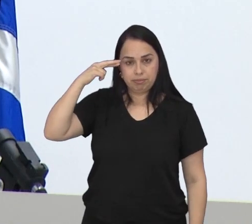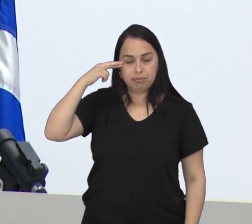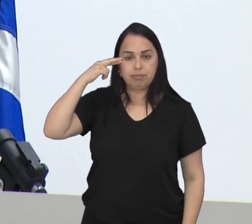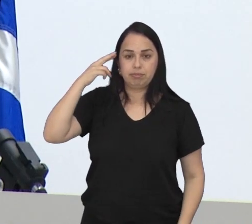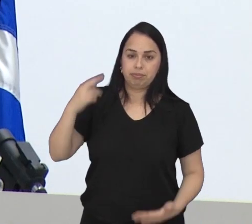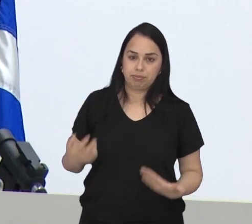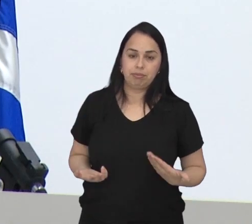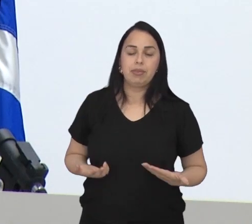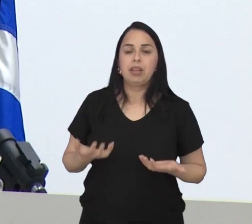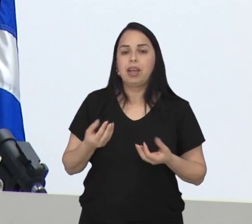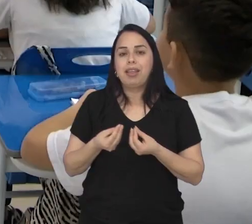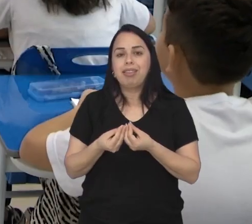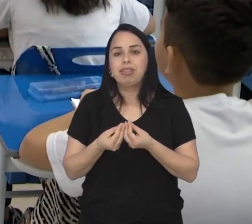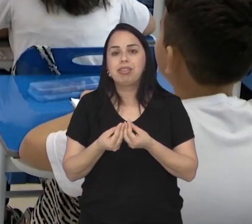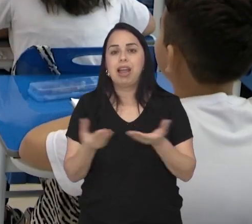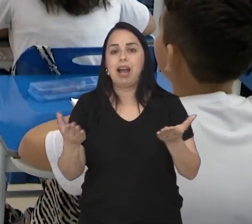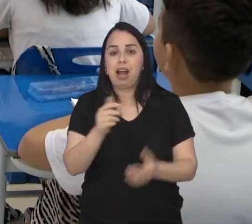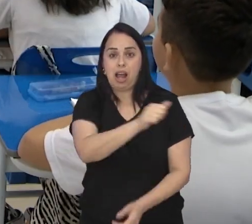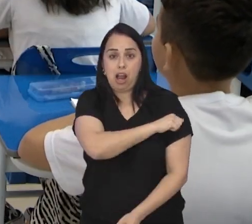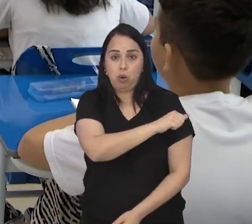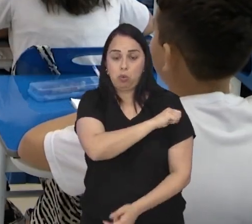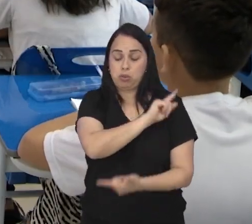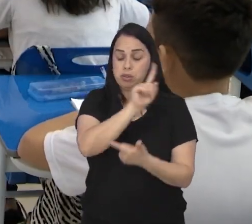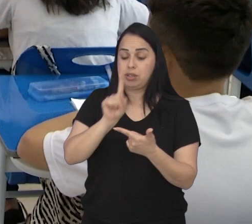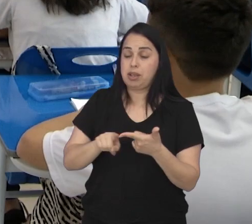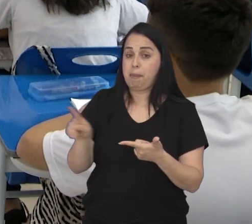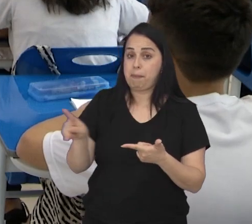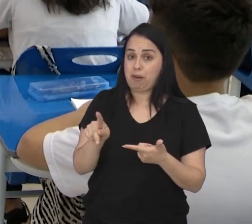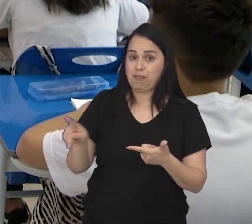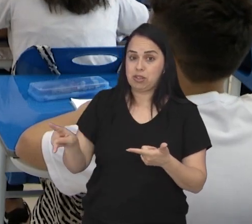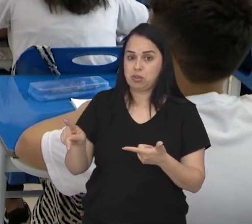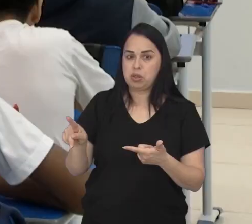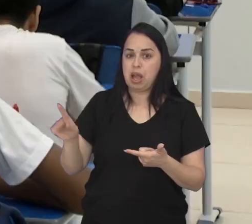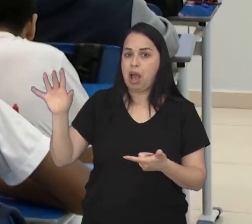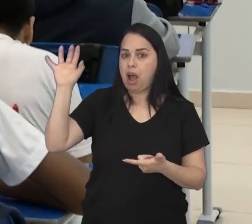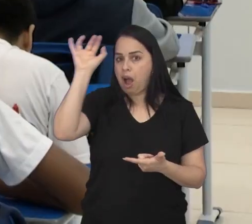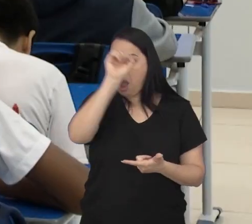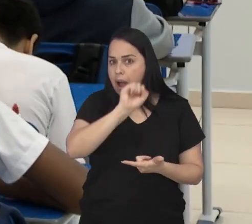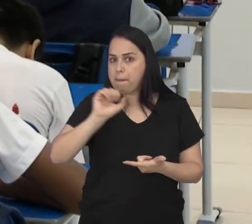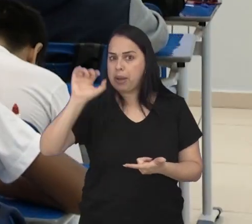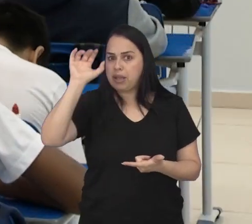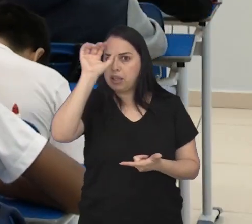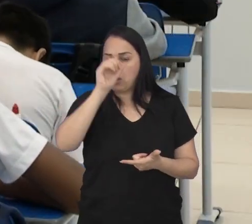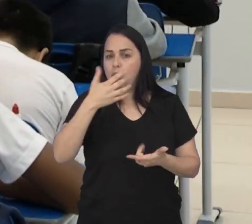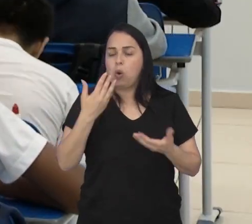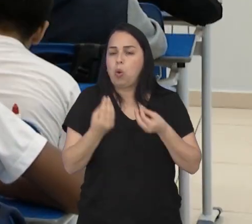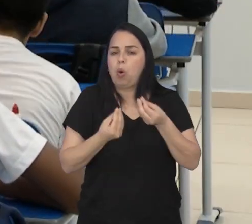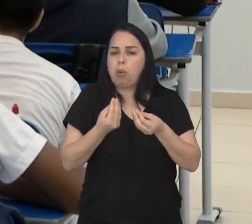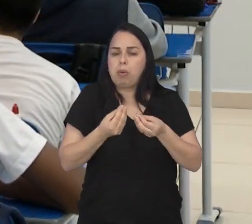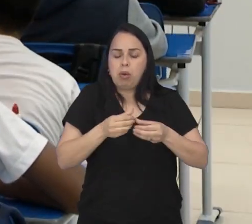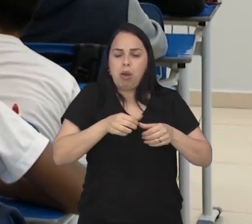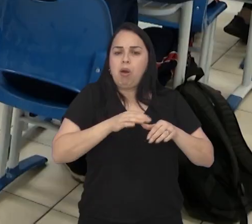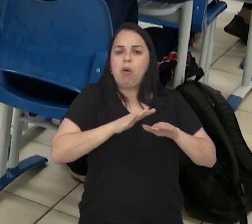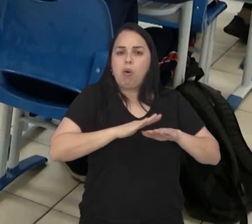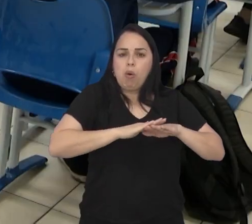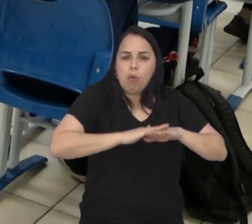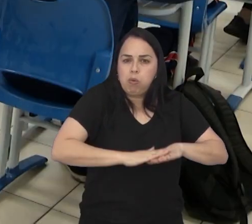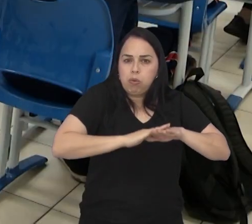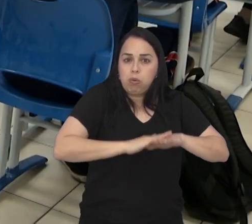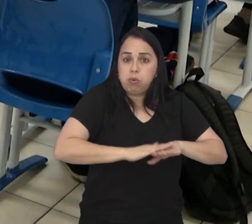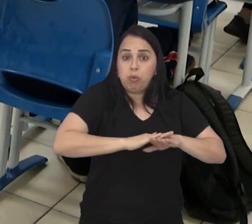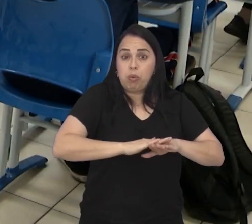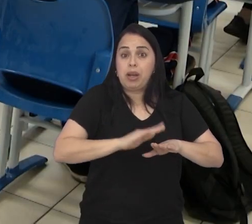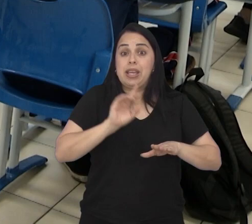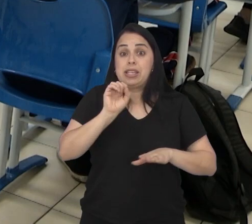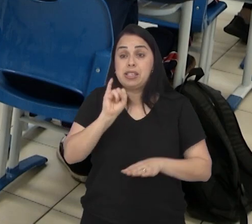vereador Rogério Dacazem, quer garantir que alunos e professores tenham conhecimentos em primeiros socorros e